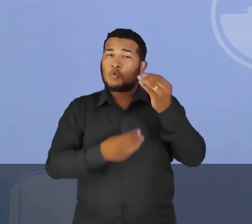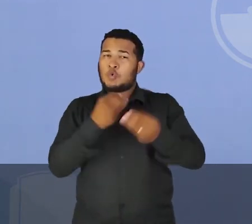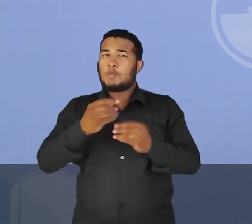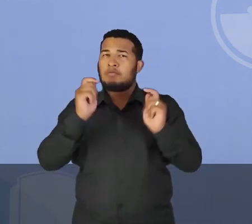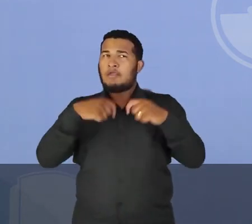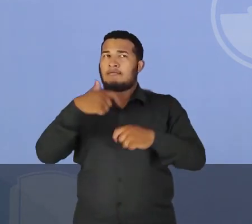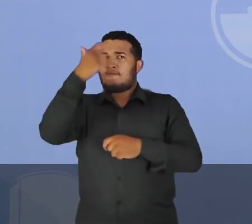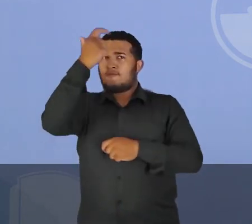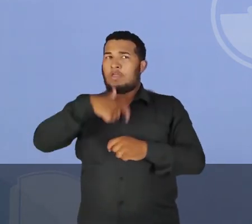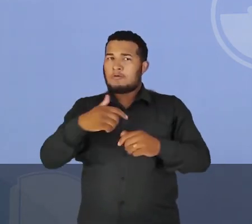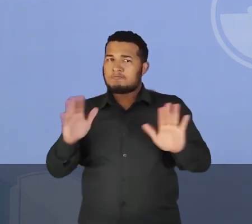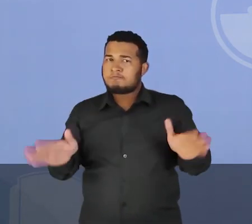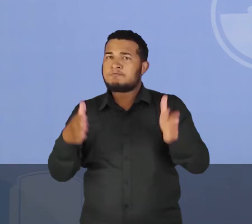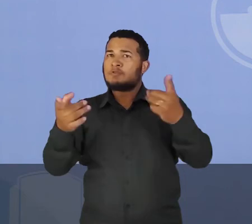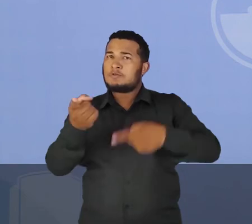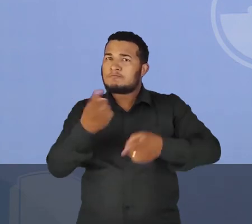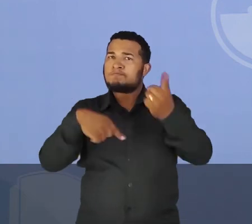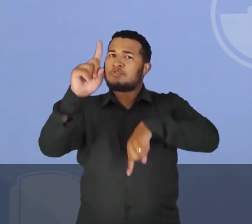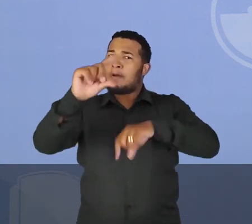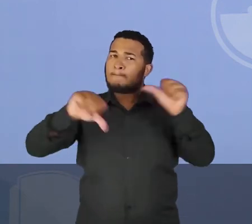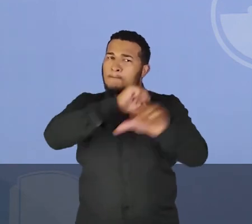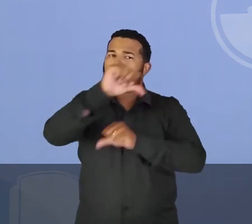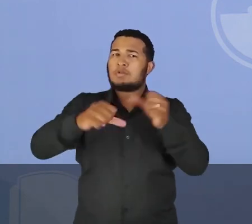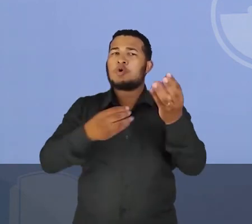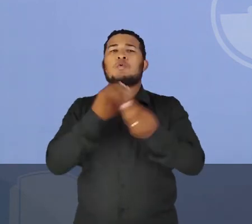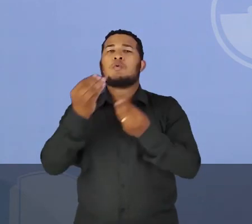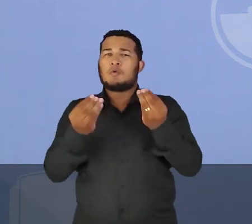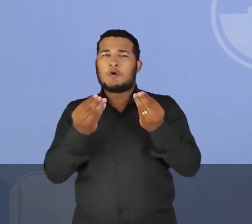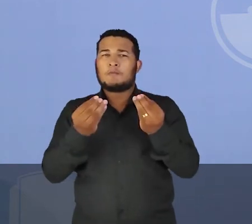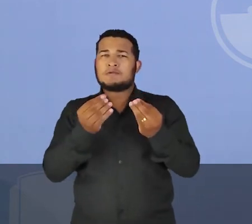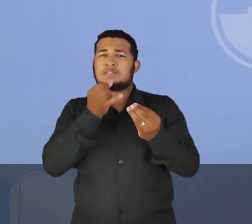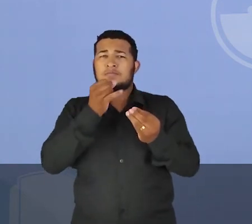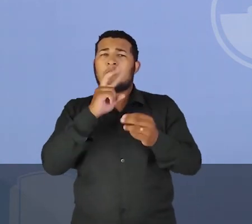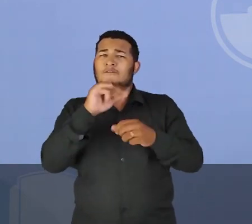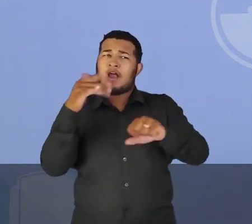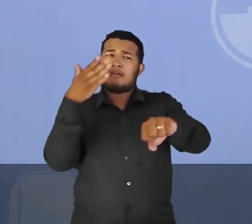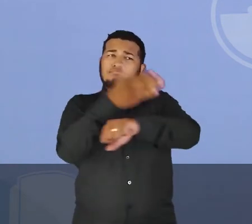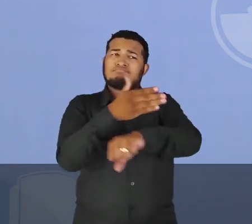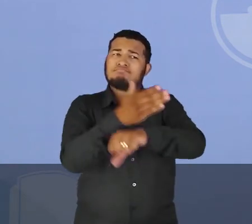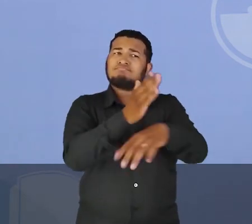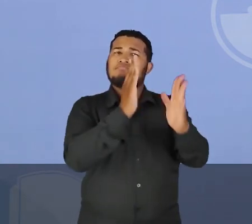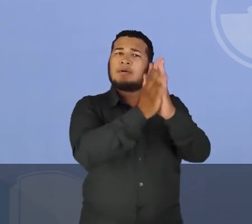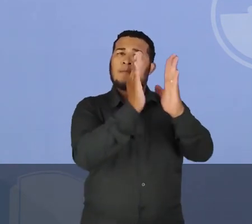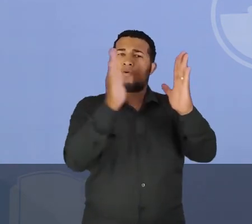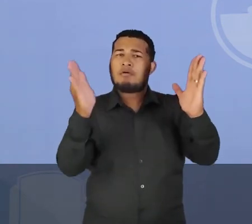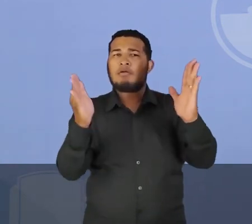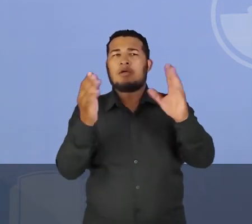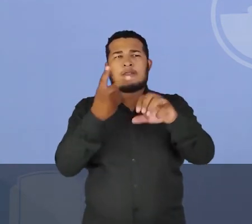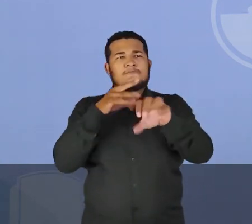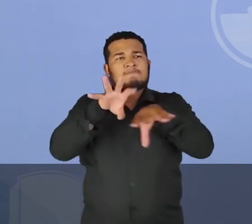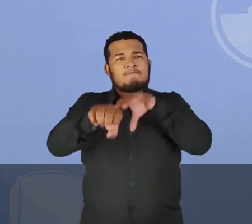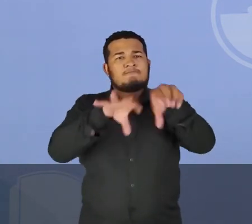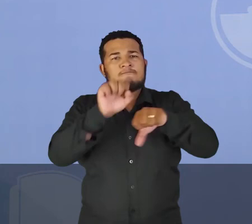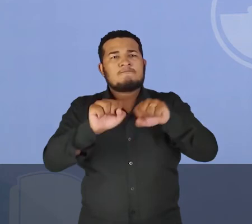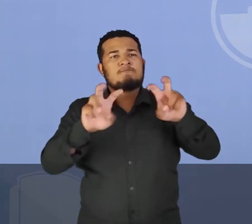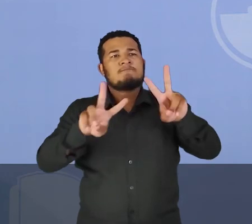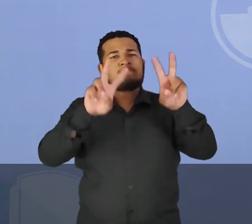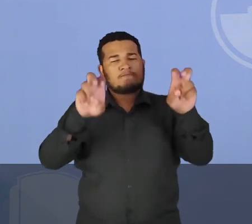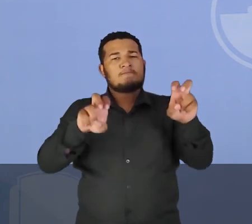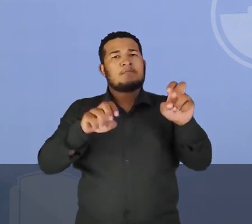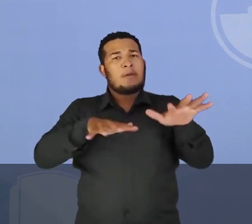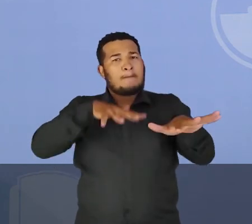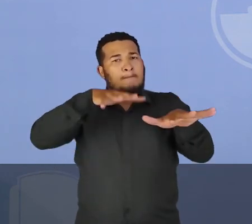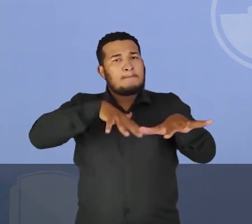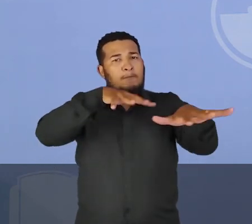ser agente de mudança? Então, leiam mais, sabe? Visite a biblioteca de vocês, procure descobrir um pouquinho mais sobre esse movimento